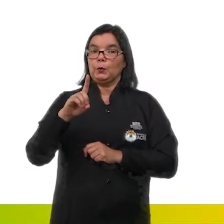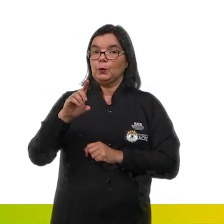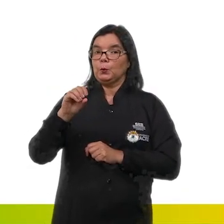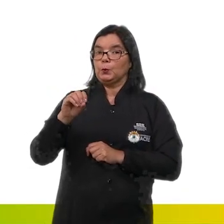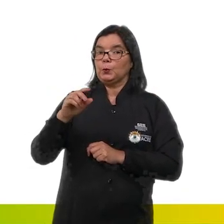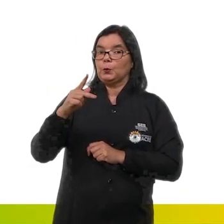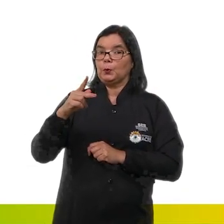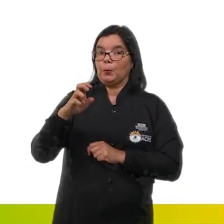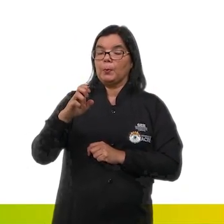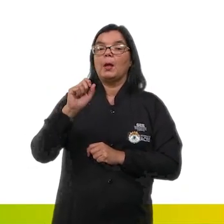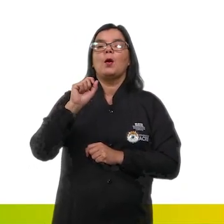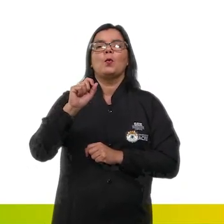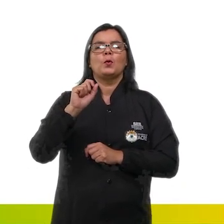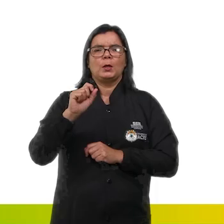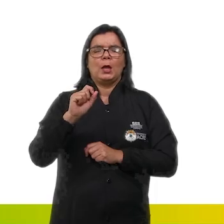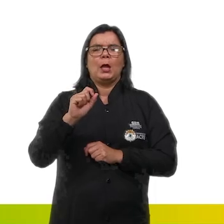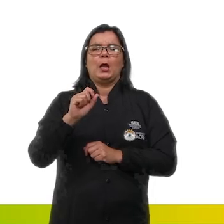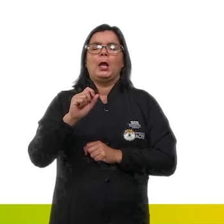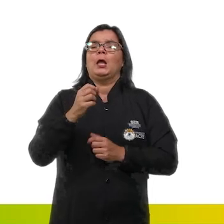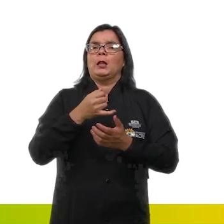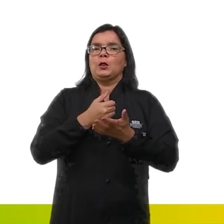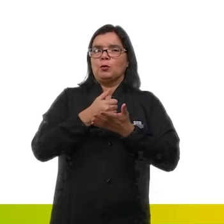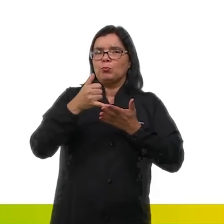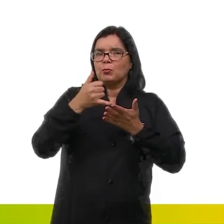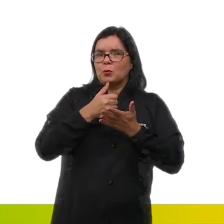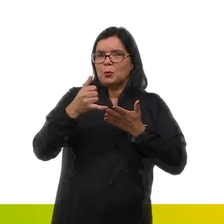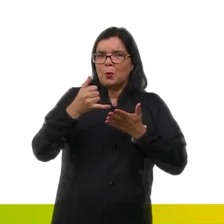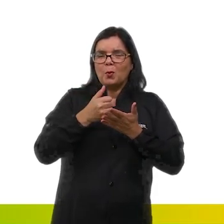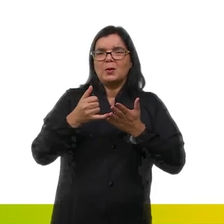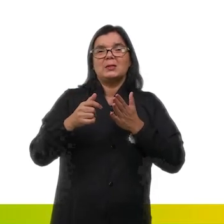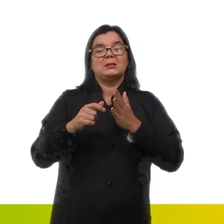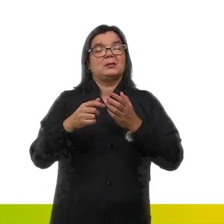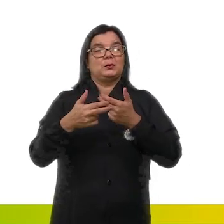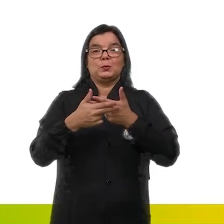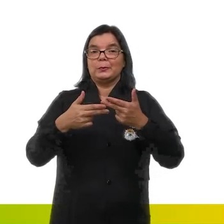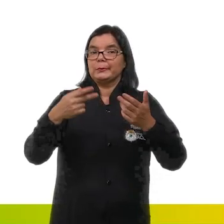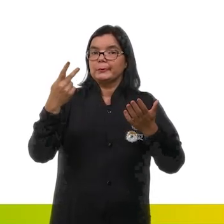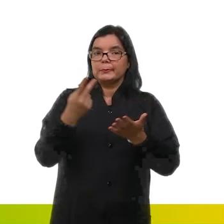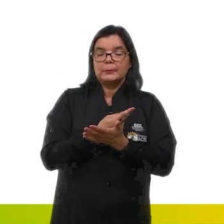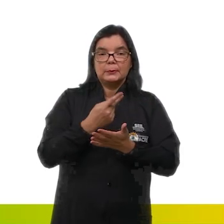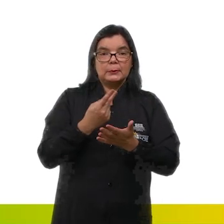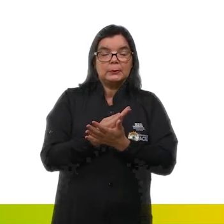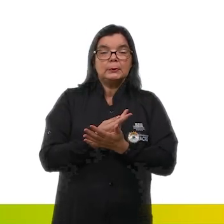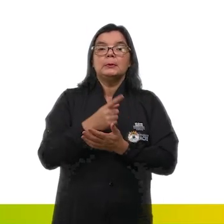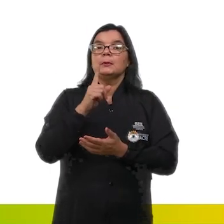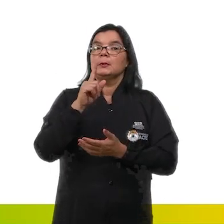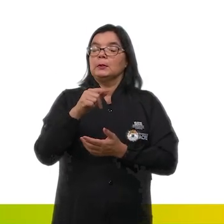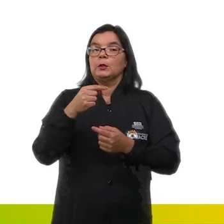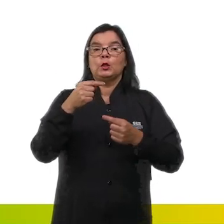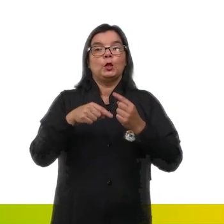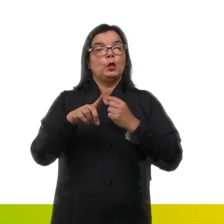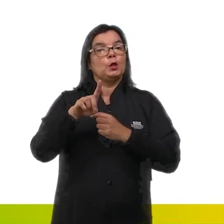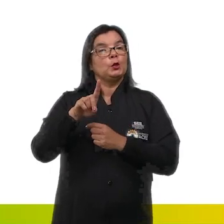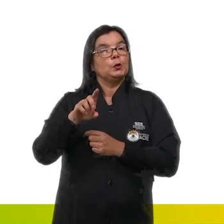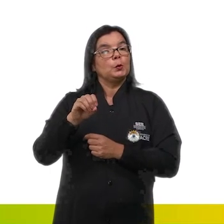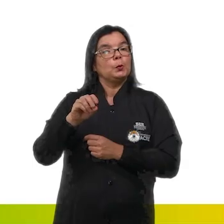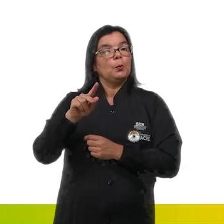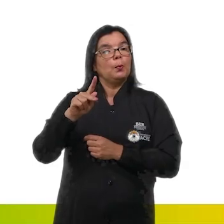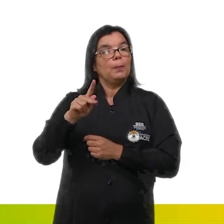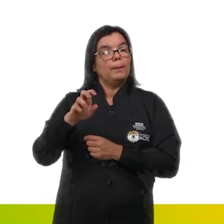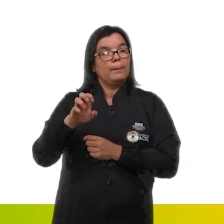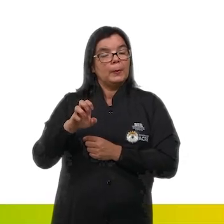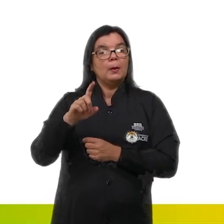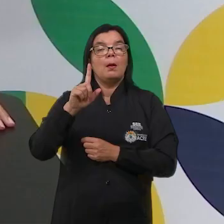é o uso de substâncias, drogas ou métodos ilícitos. É só lembrar disso, que é ilícito. O doping é a